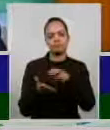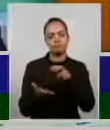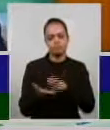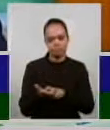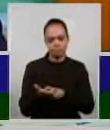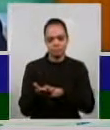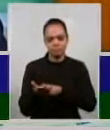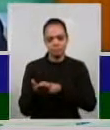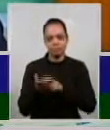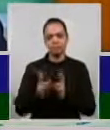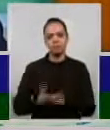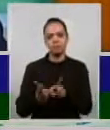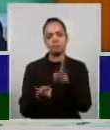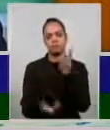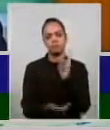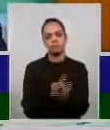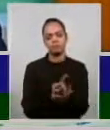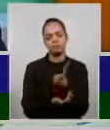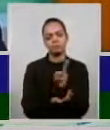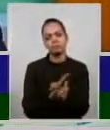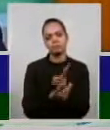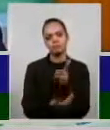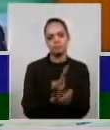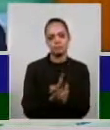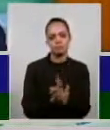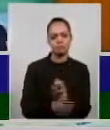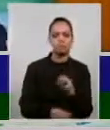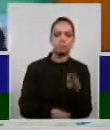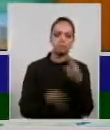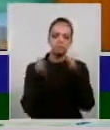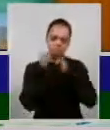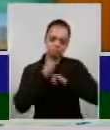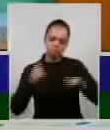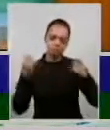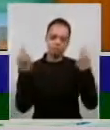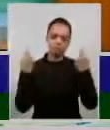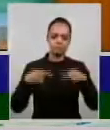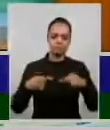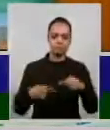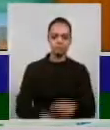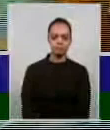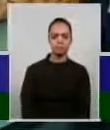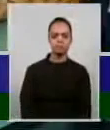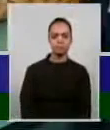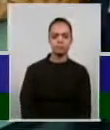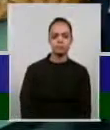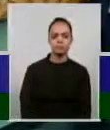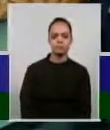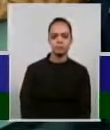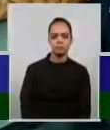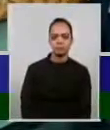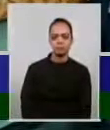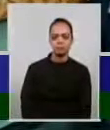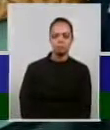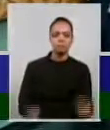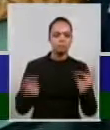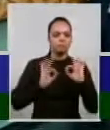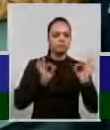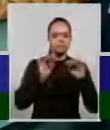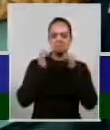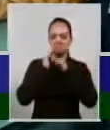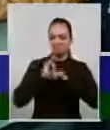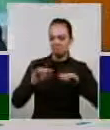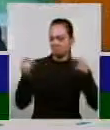manhã, permaneçam como estão ou se manifeste. Não havendo